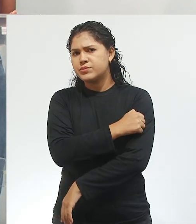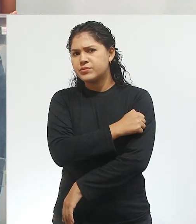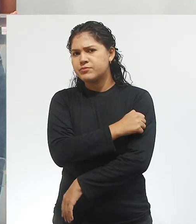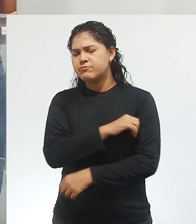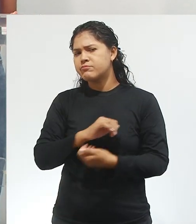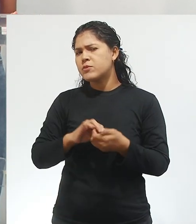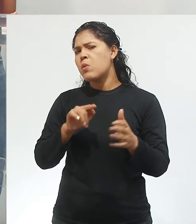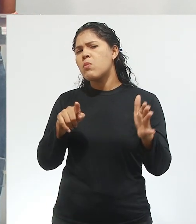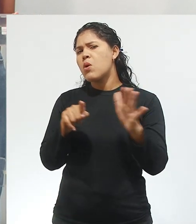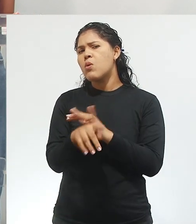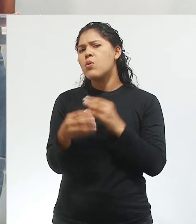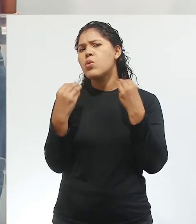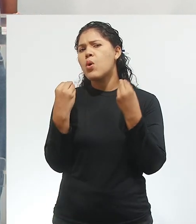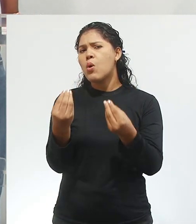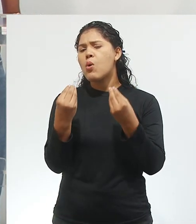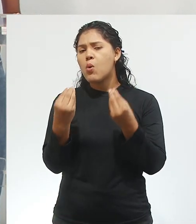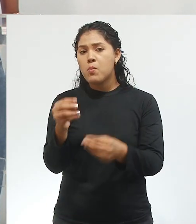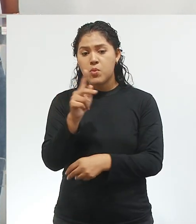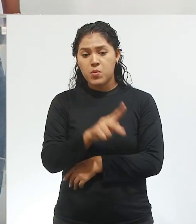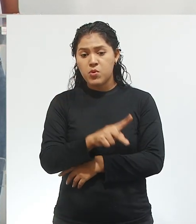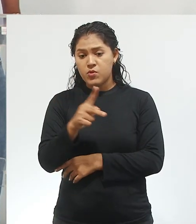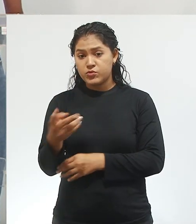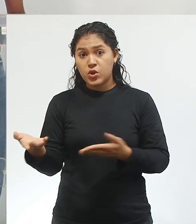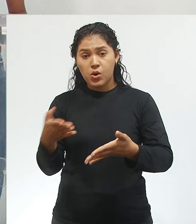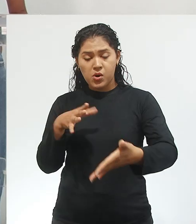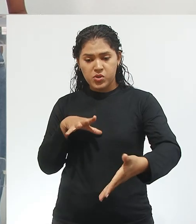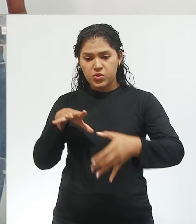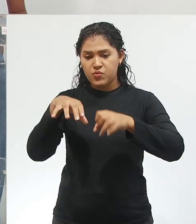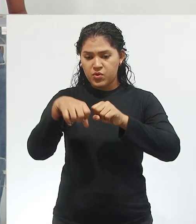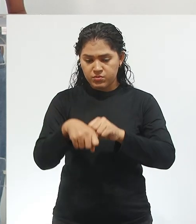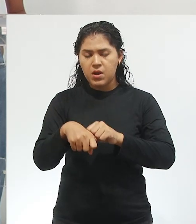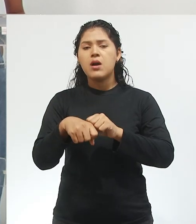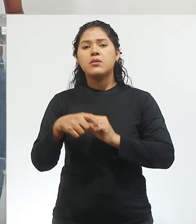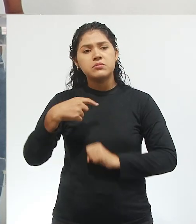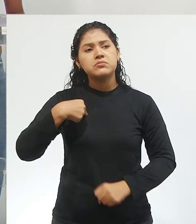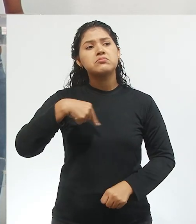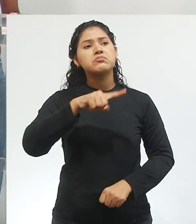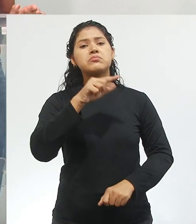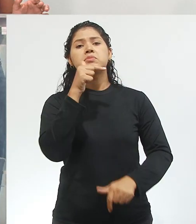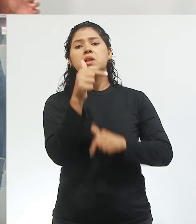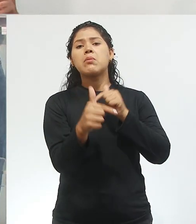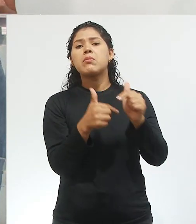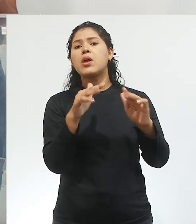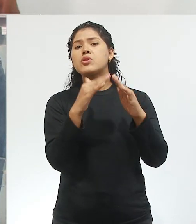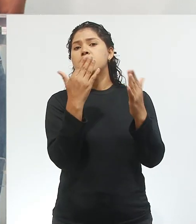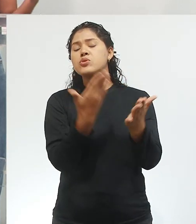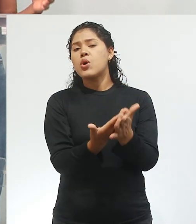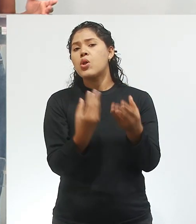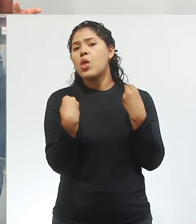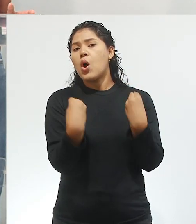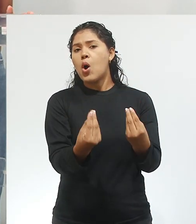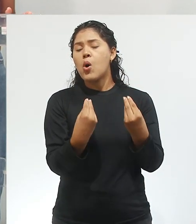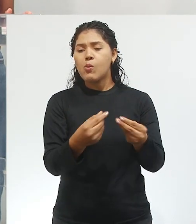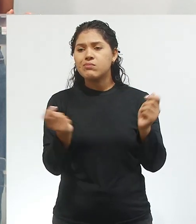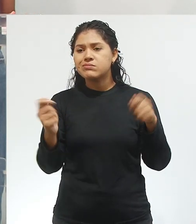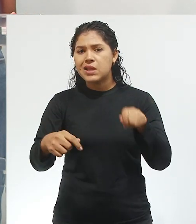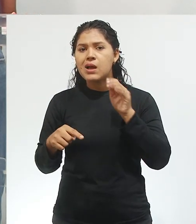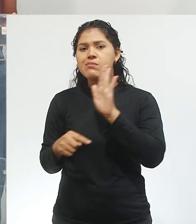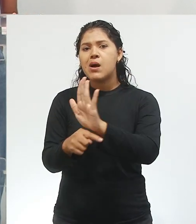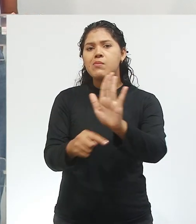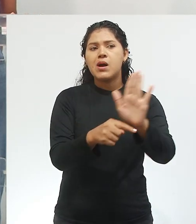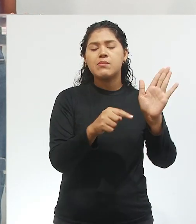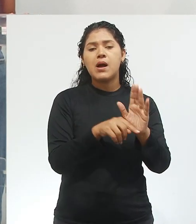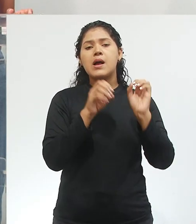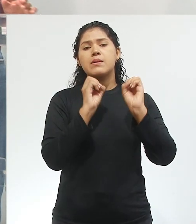formando para que essa lei ela seja aplicada no contexto da sala de aula? De que forma nós estamos